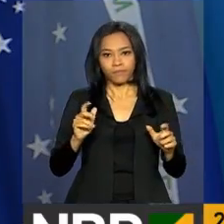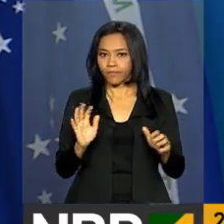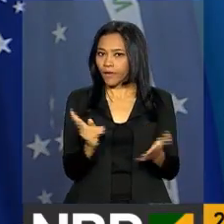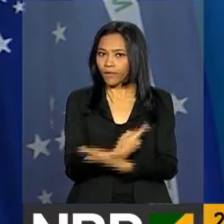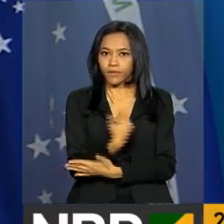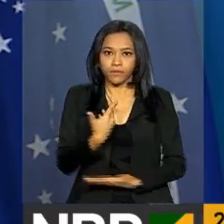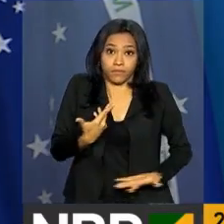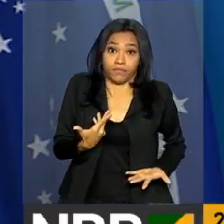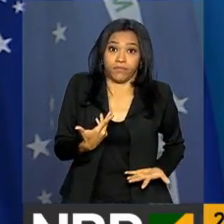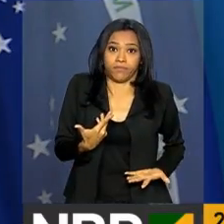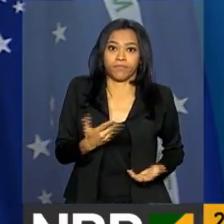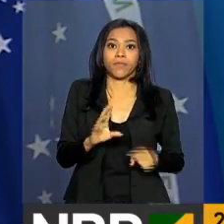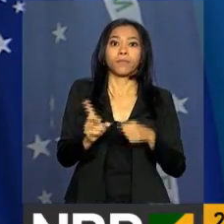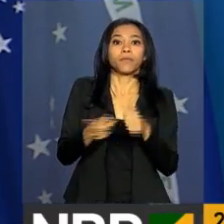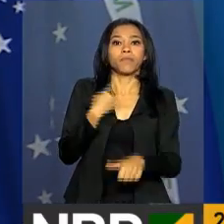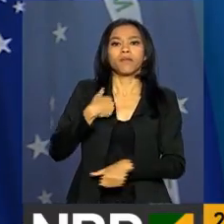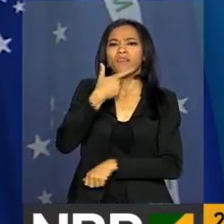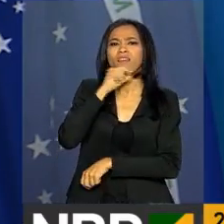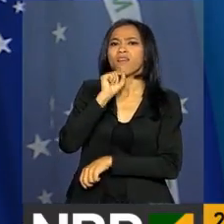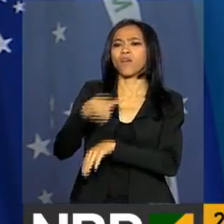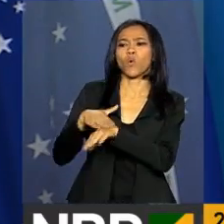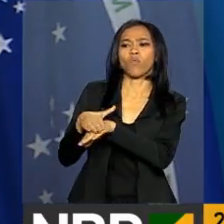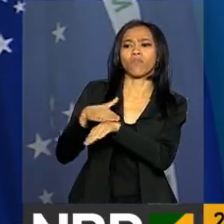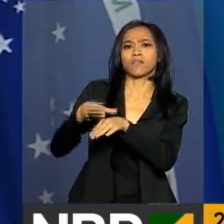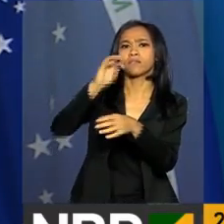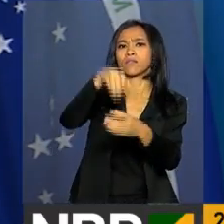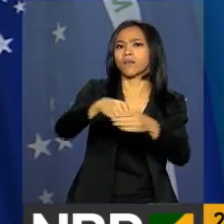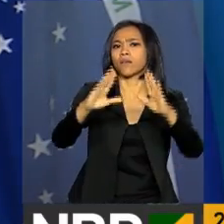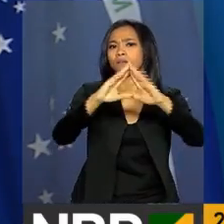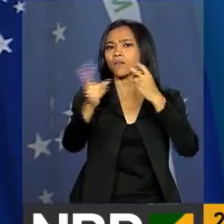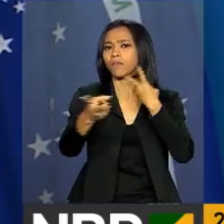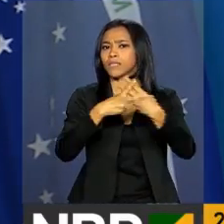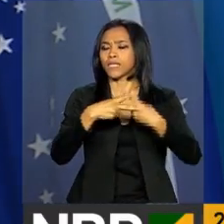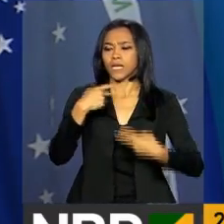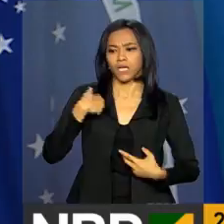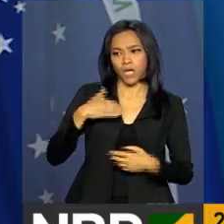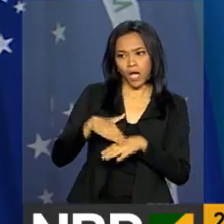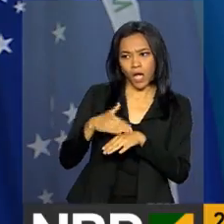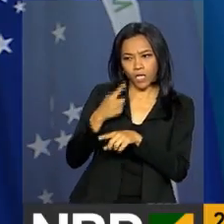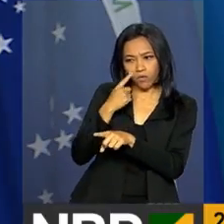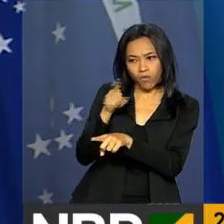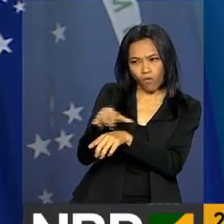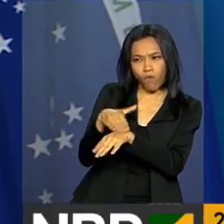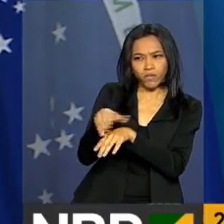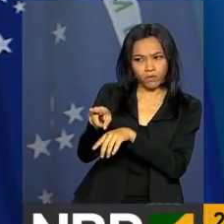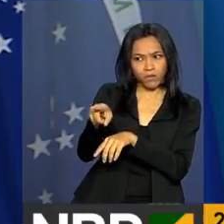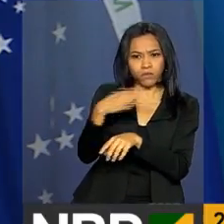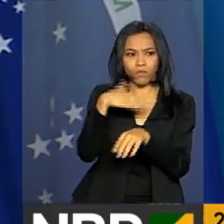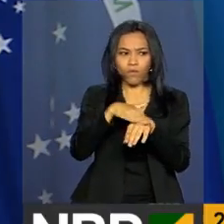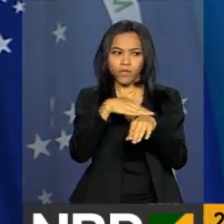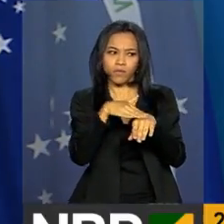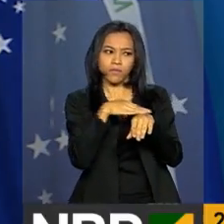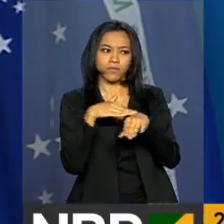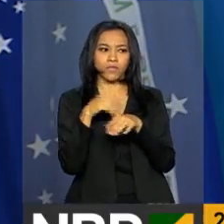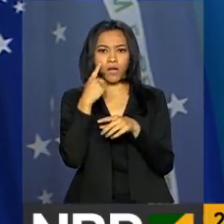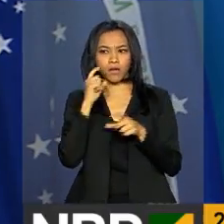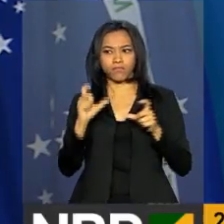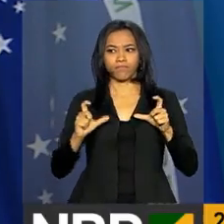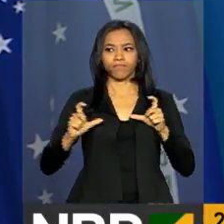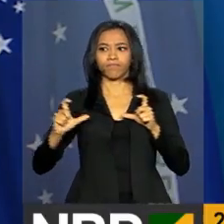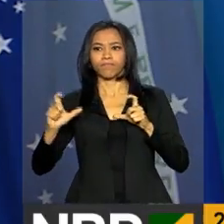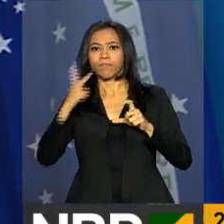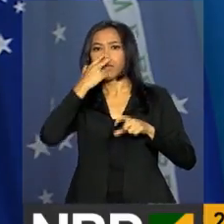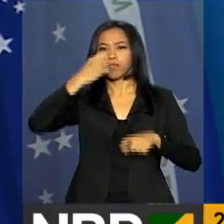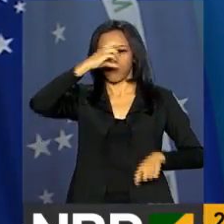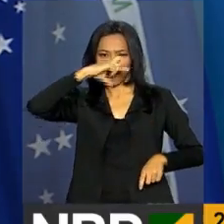com quem ele conversa na penitenciária ou seja se nós levarmos adiante ora vejam meus senhores nós eu sou eu